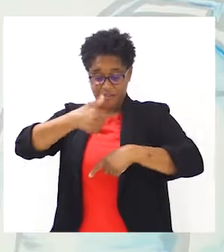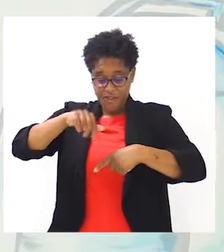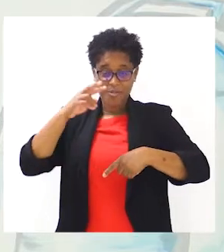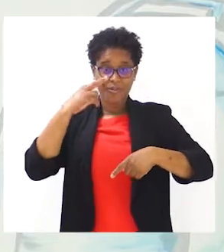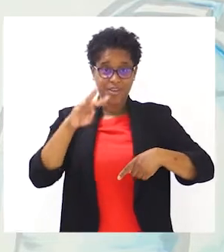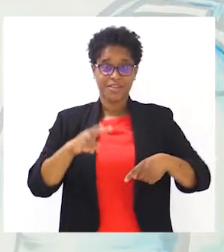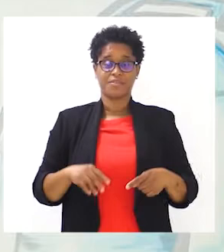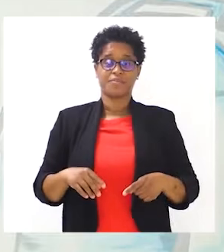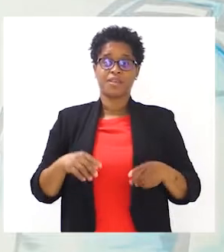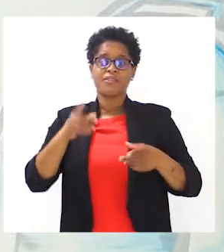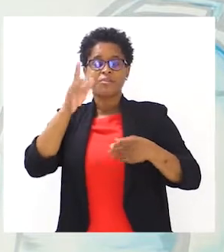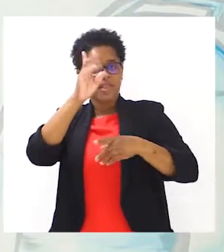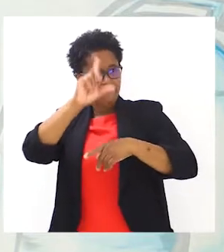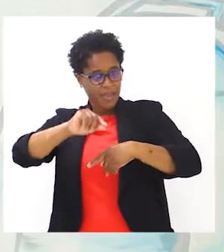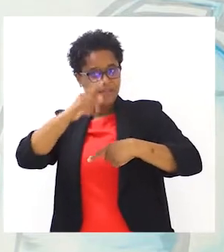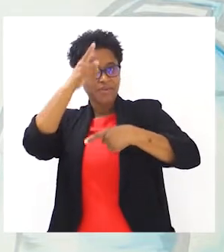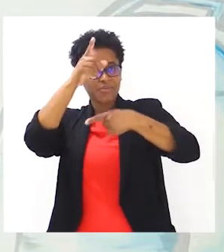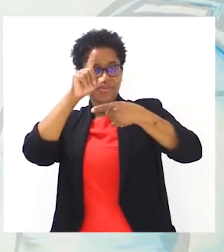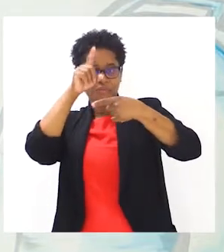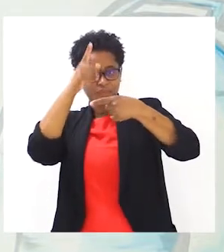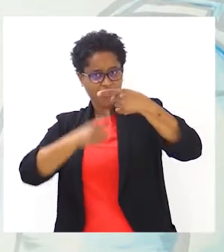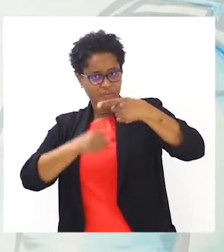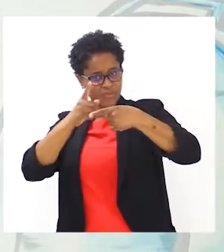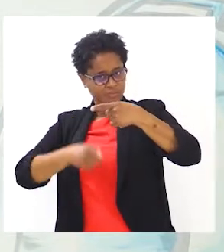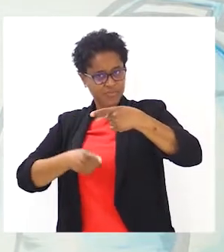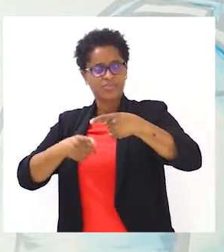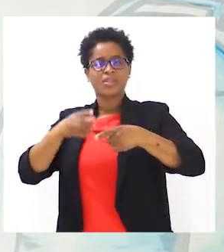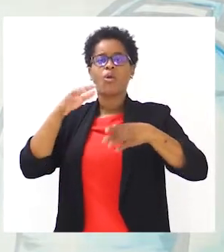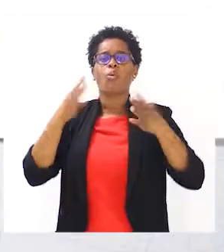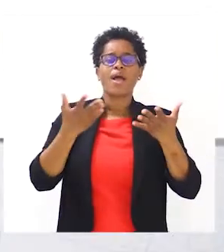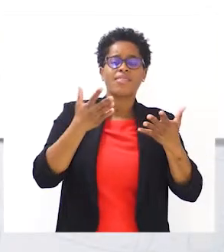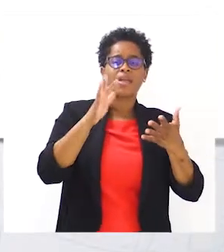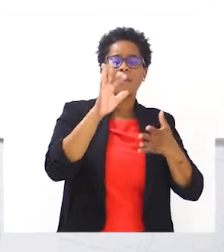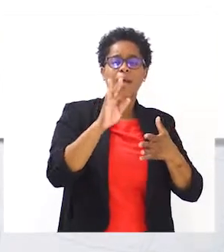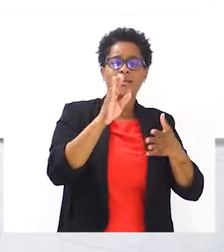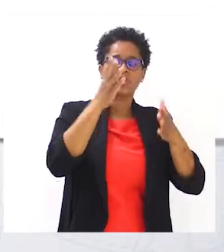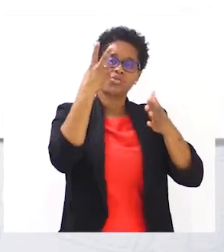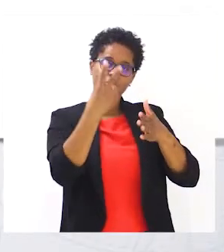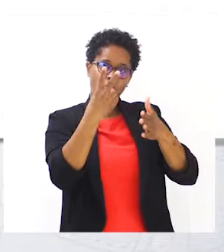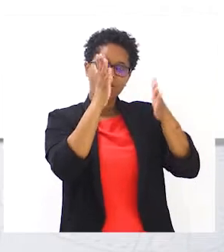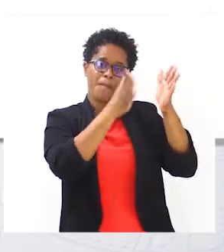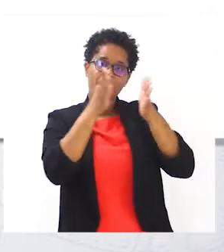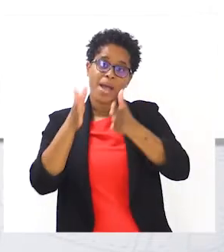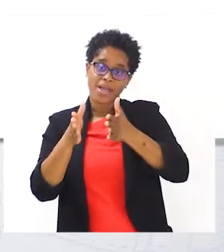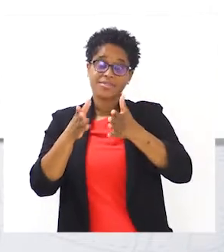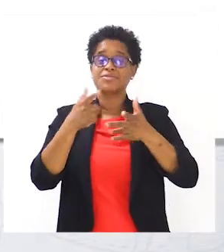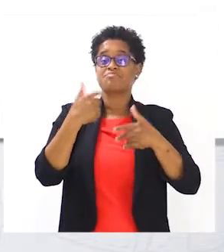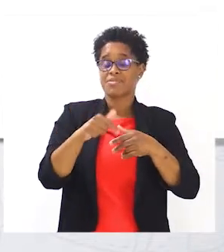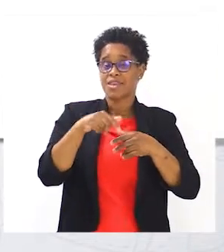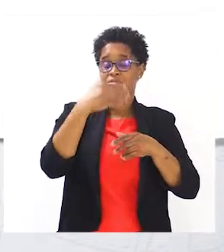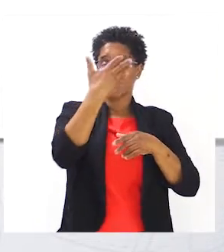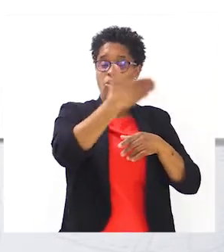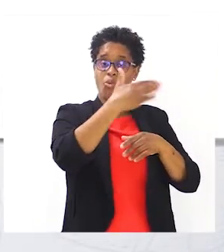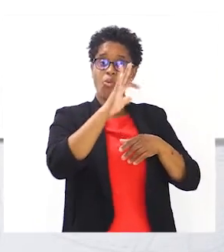Vamos também dividi-la. Em quantas partes? Isso, em 2 partes. Temos